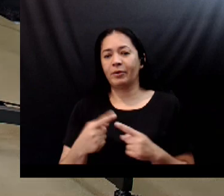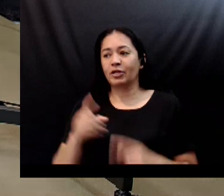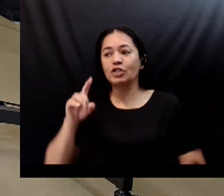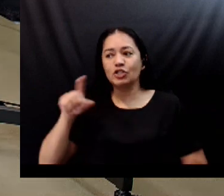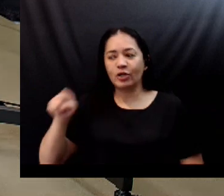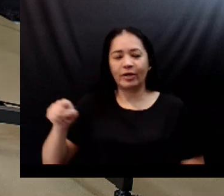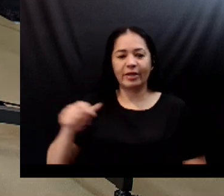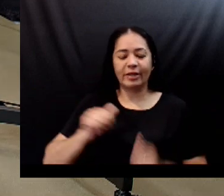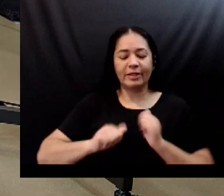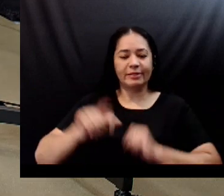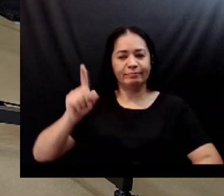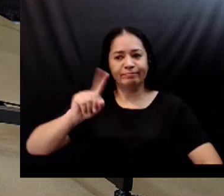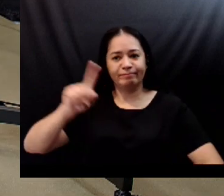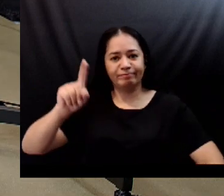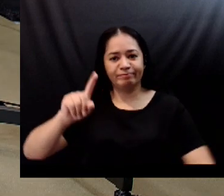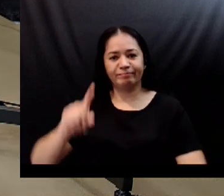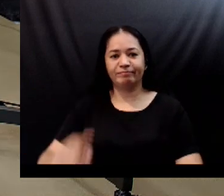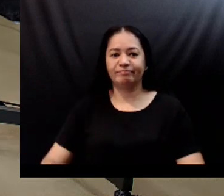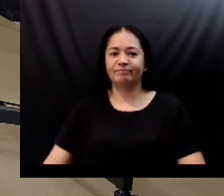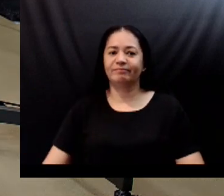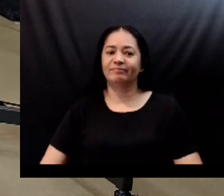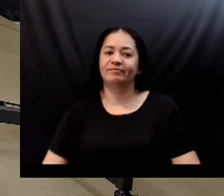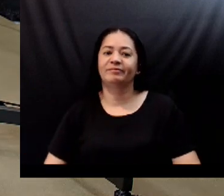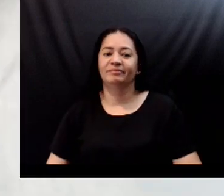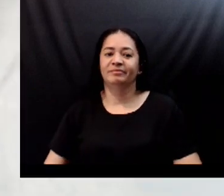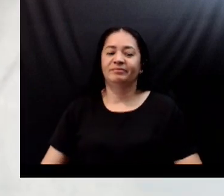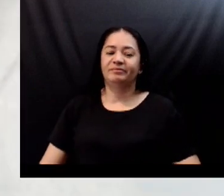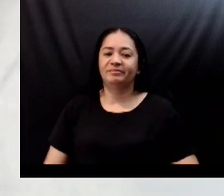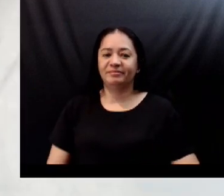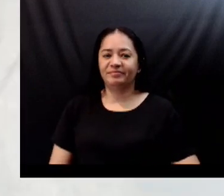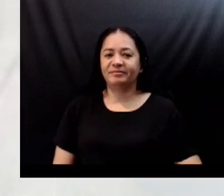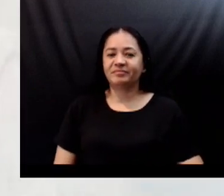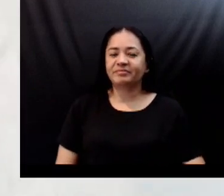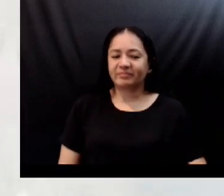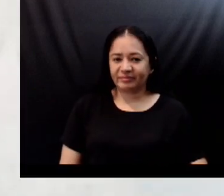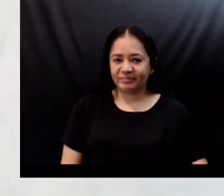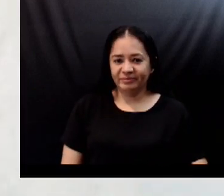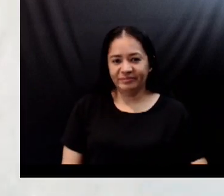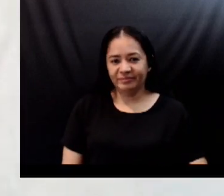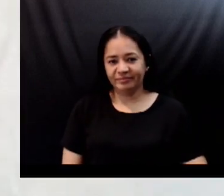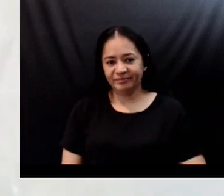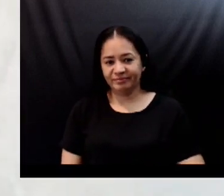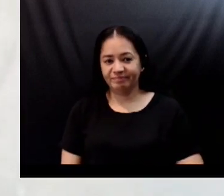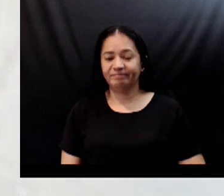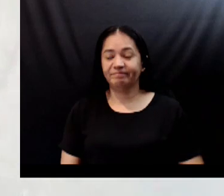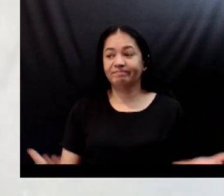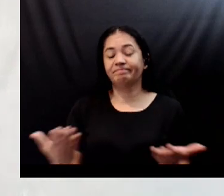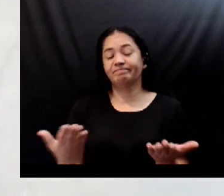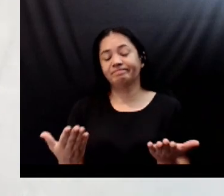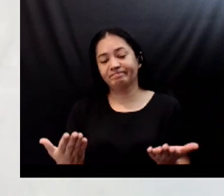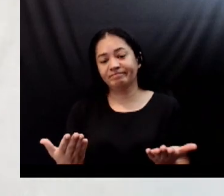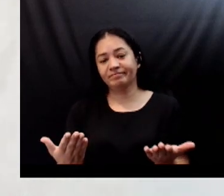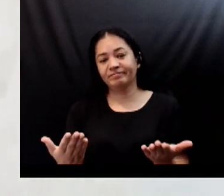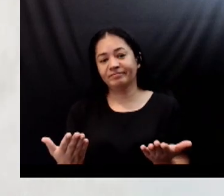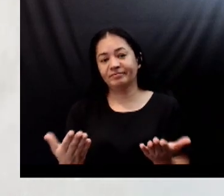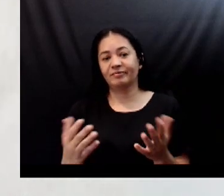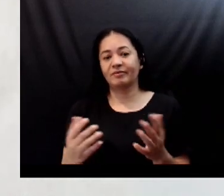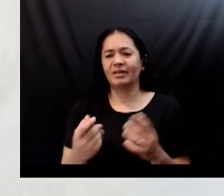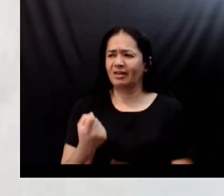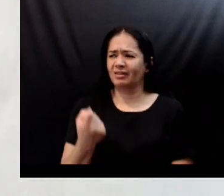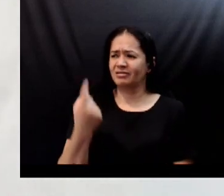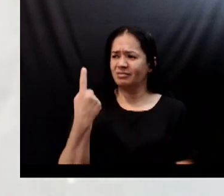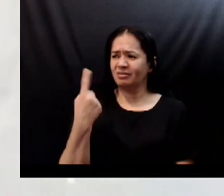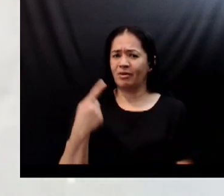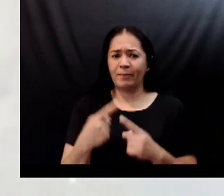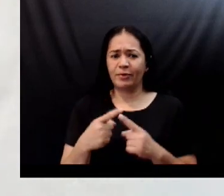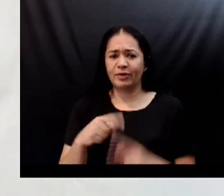para segunda-feira nessa ansiedade muito doida. Bruno, é estranho, porque a gente fica a semana inteira esperando o